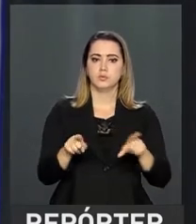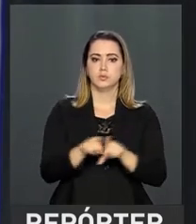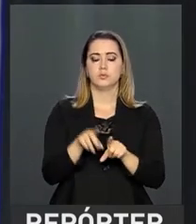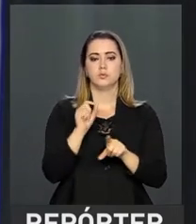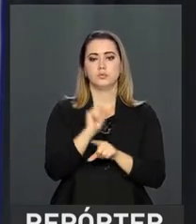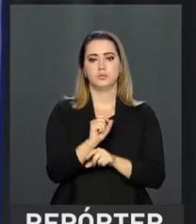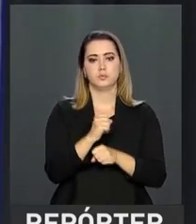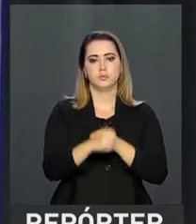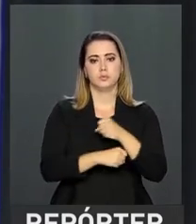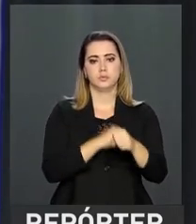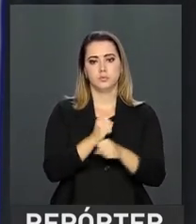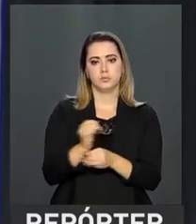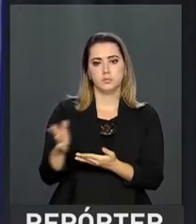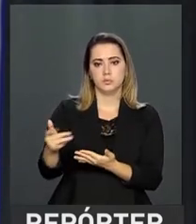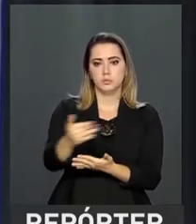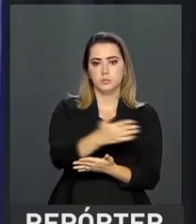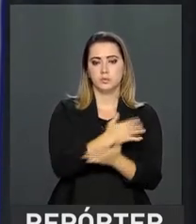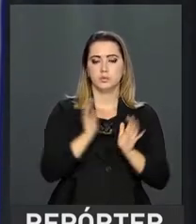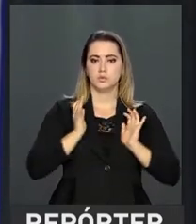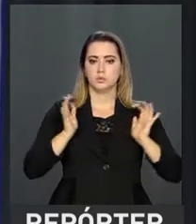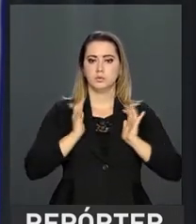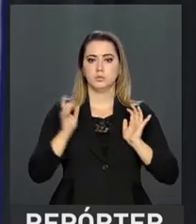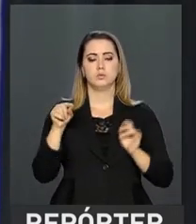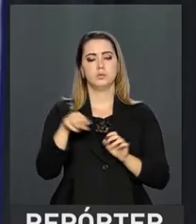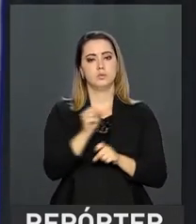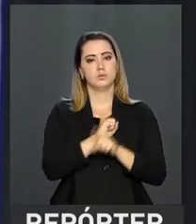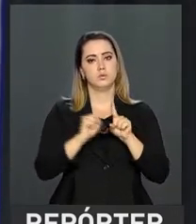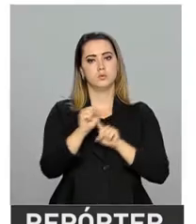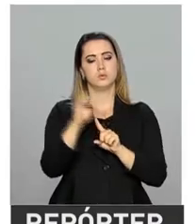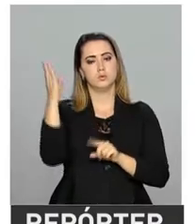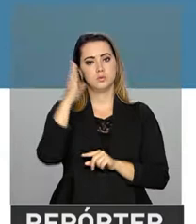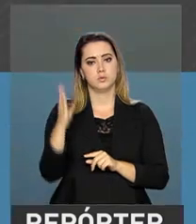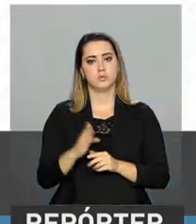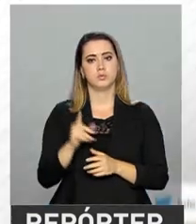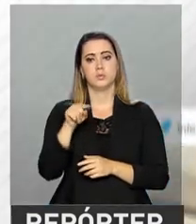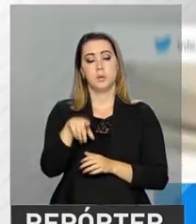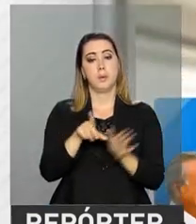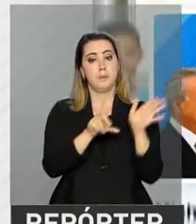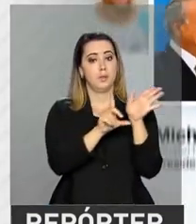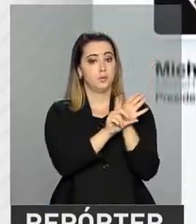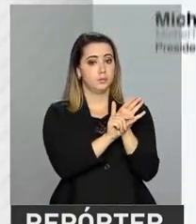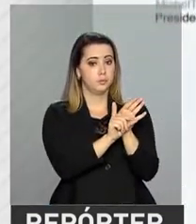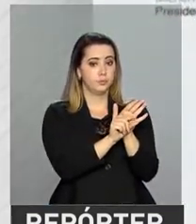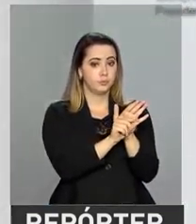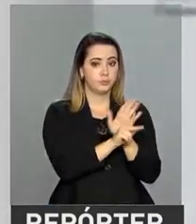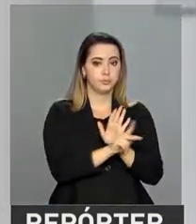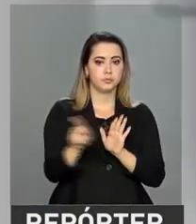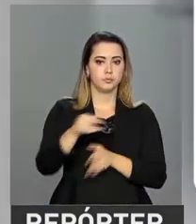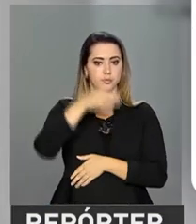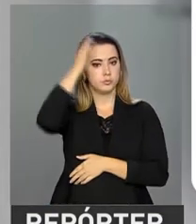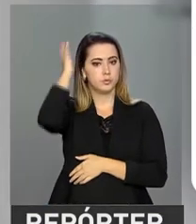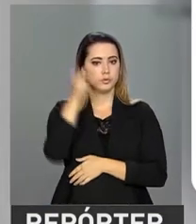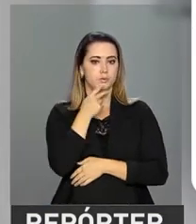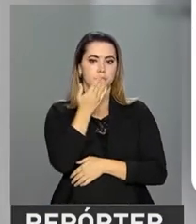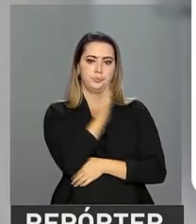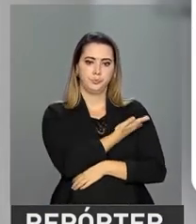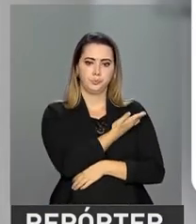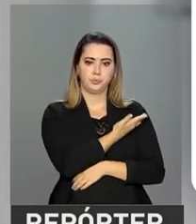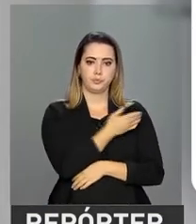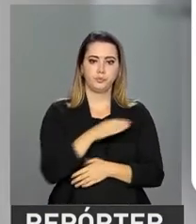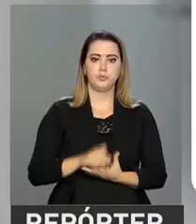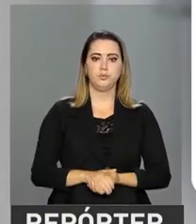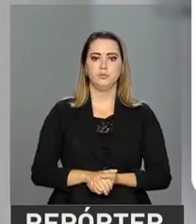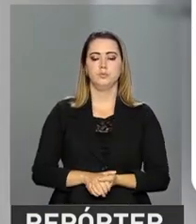de reais de arrecadação e de riqueza para a sociedade brasileira e pelo twitter o presidente michel temer comentou o leilão ele